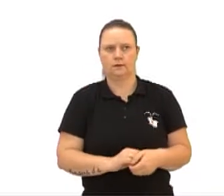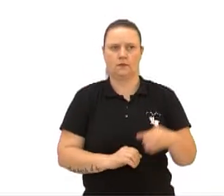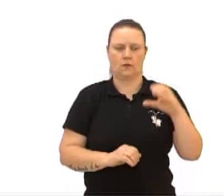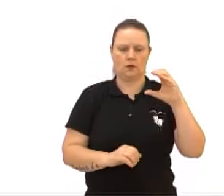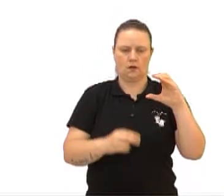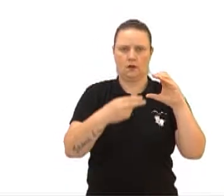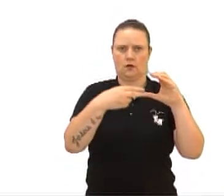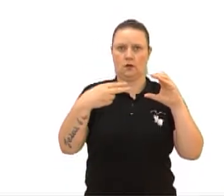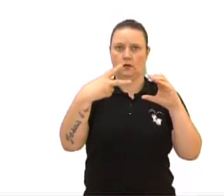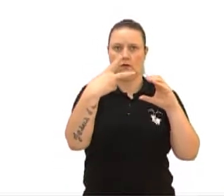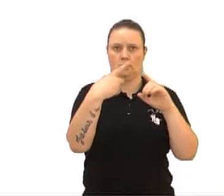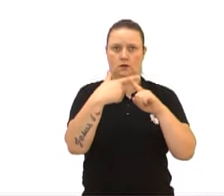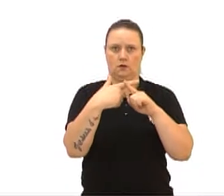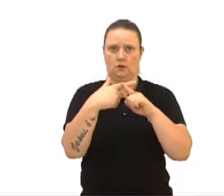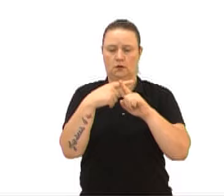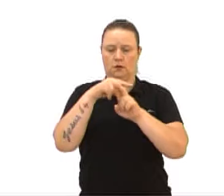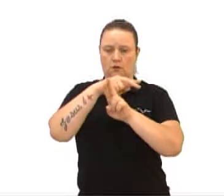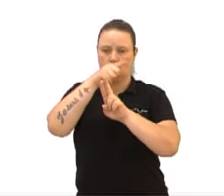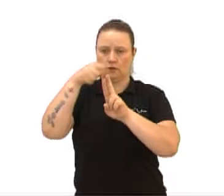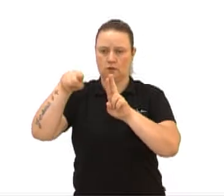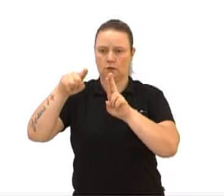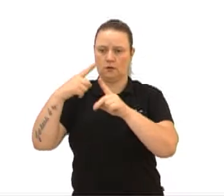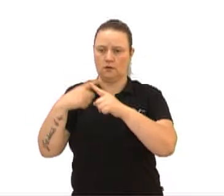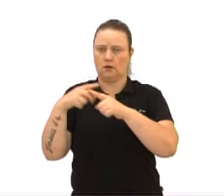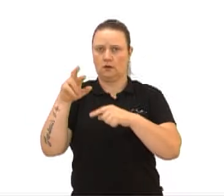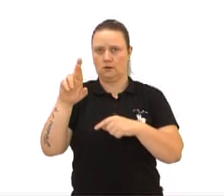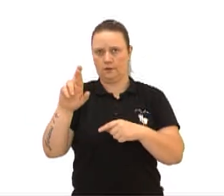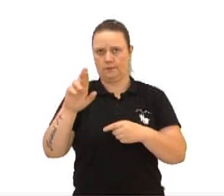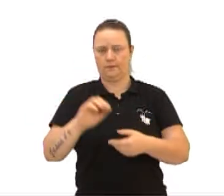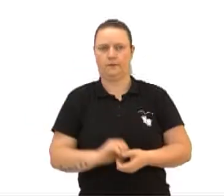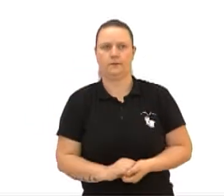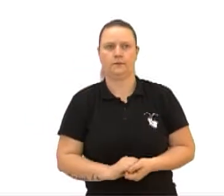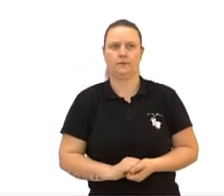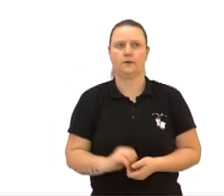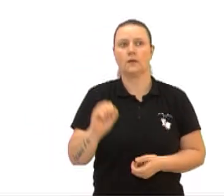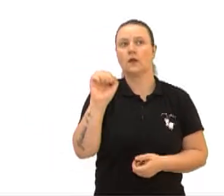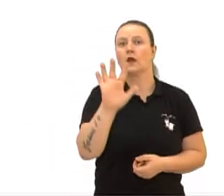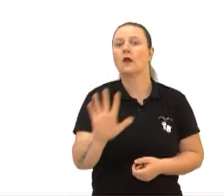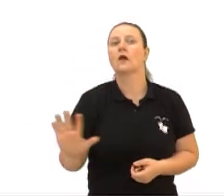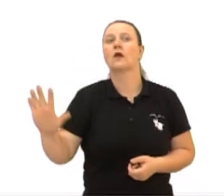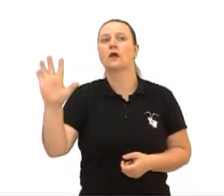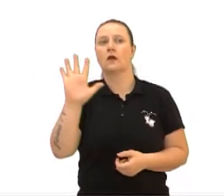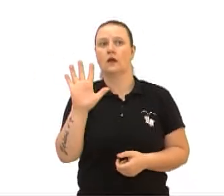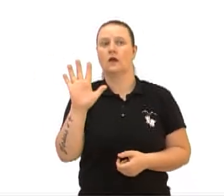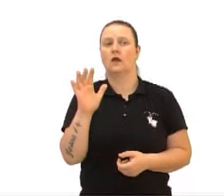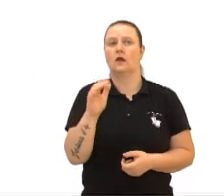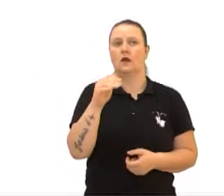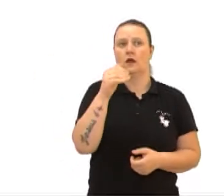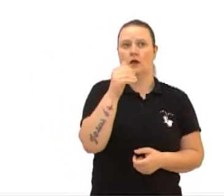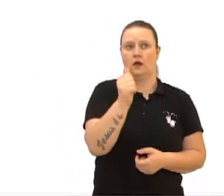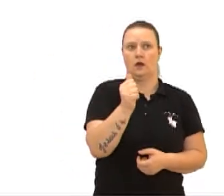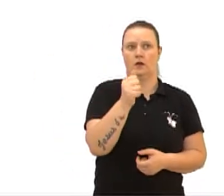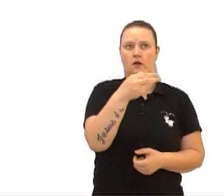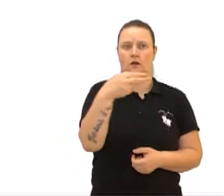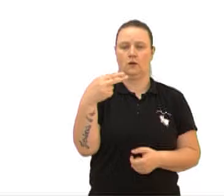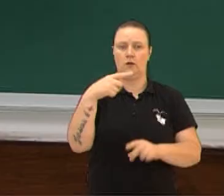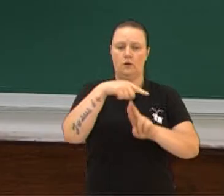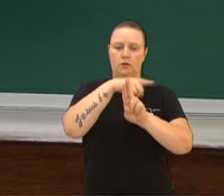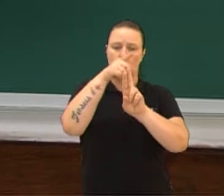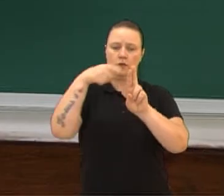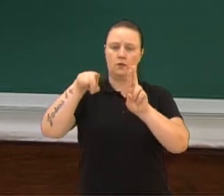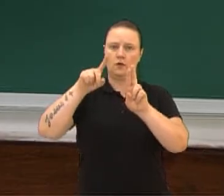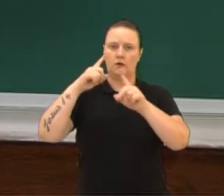2 vezes o π vezes o raio. E a área é π vezes raio ao quadrado. Se você